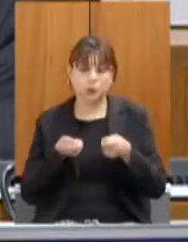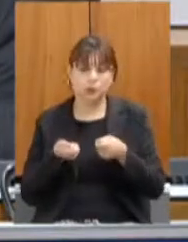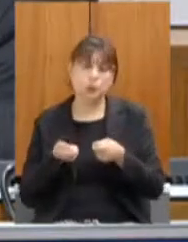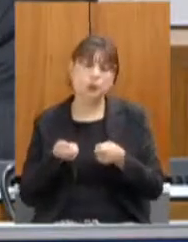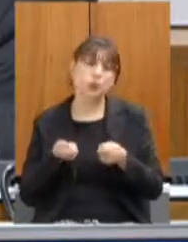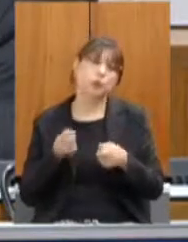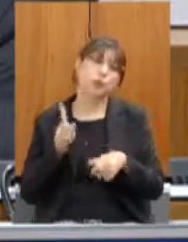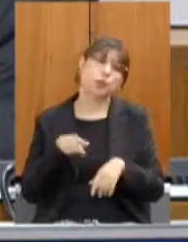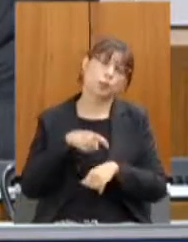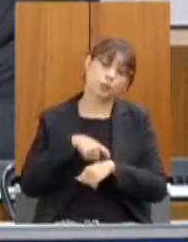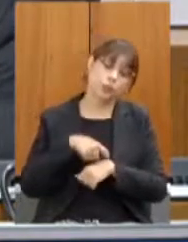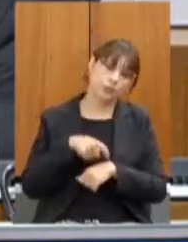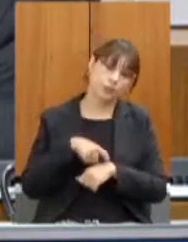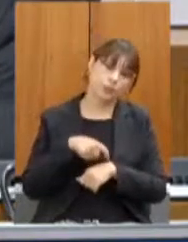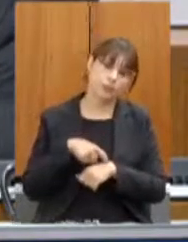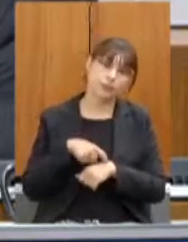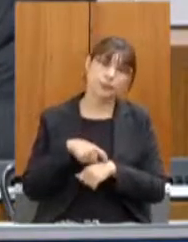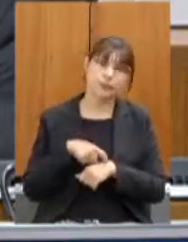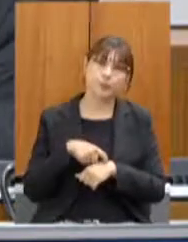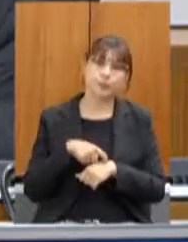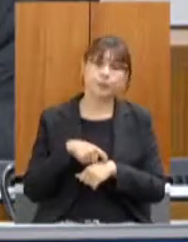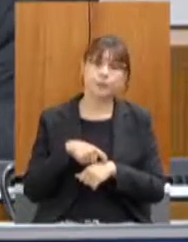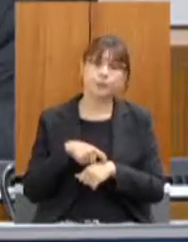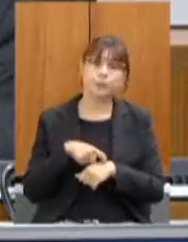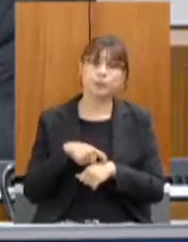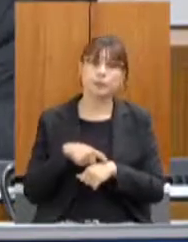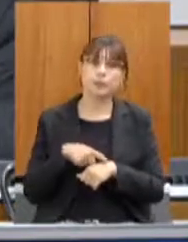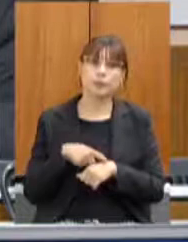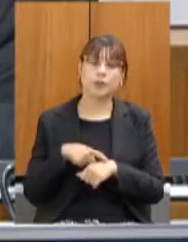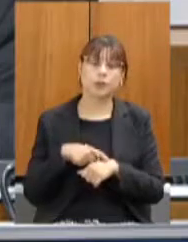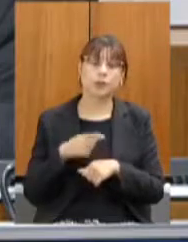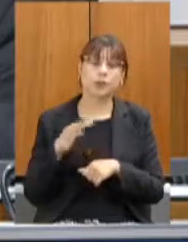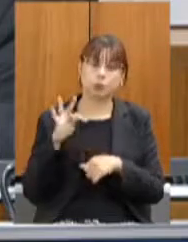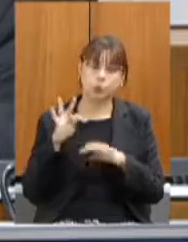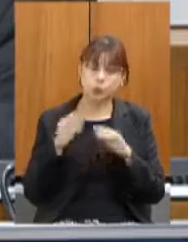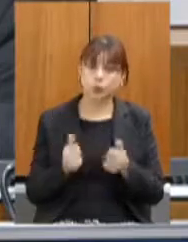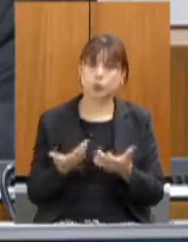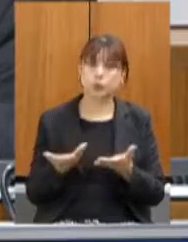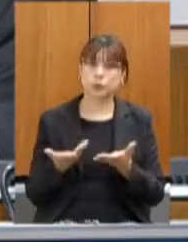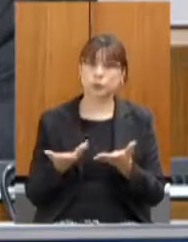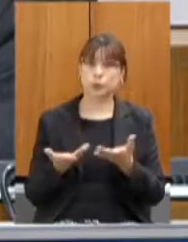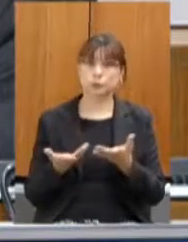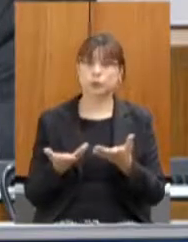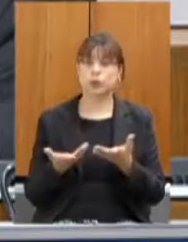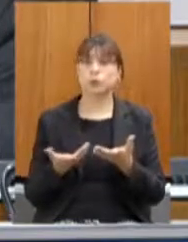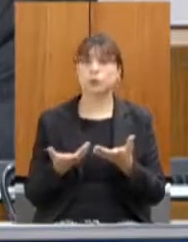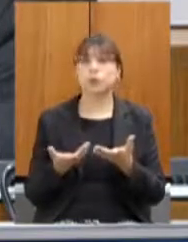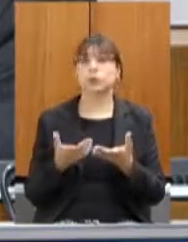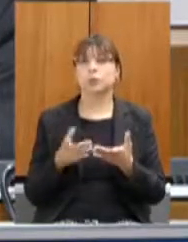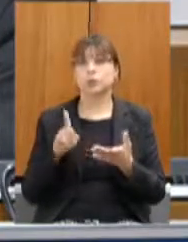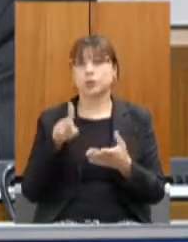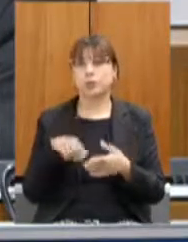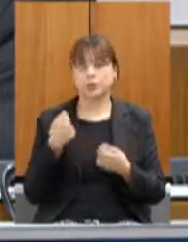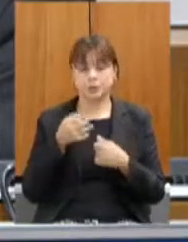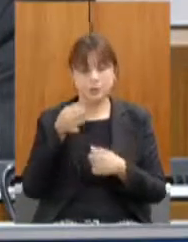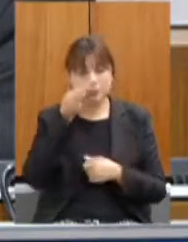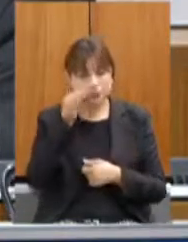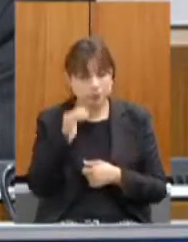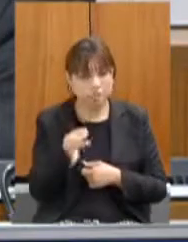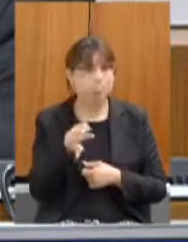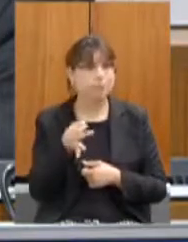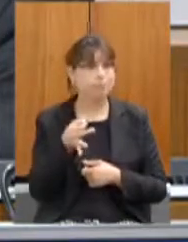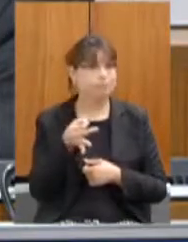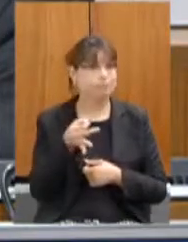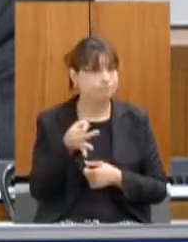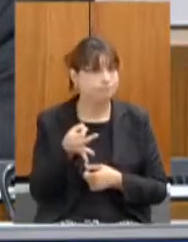era aquele momento em que estava em absoluto colapso a rede para que a gente pudesse ter um mínimo de atenção o mínimo